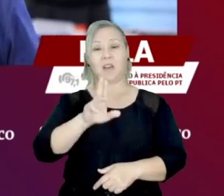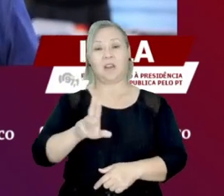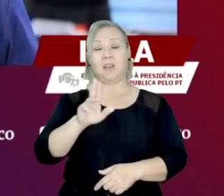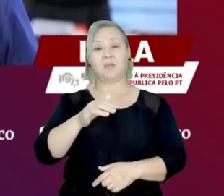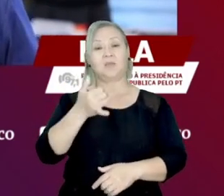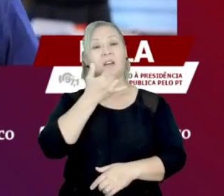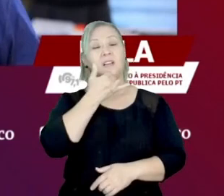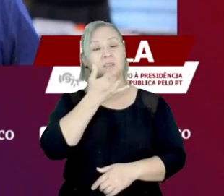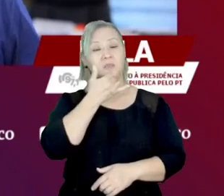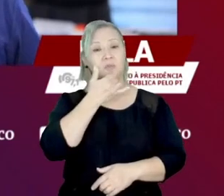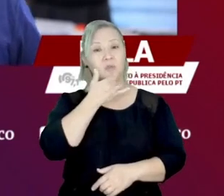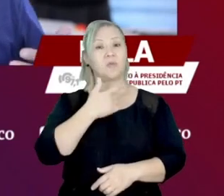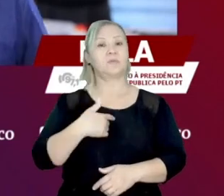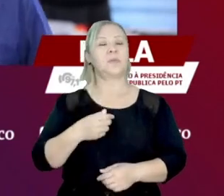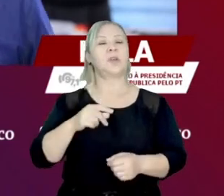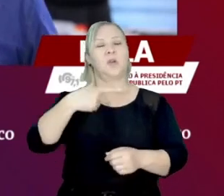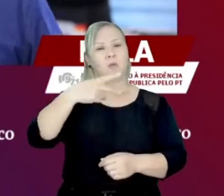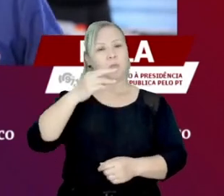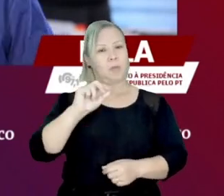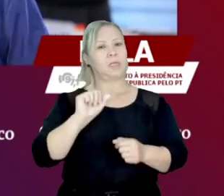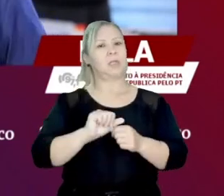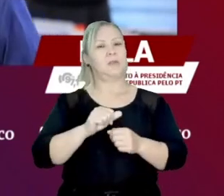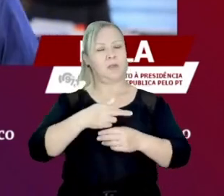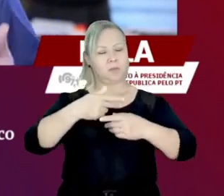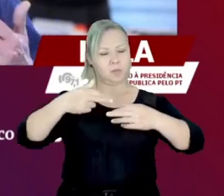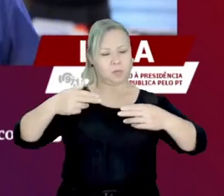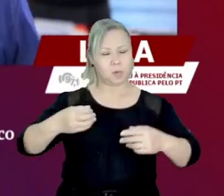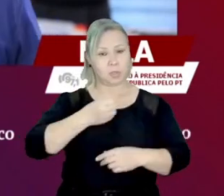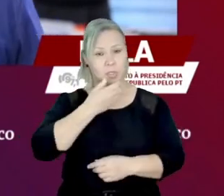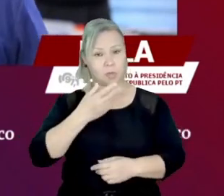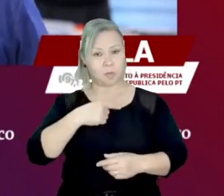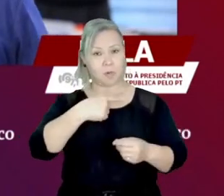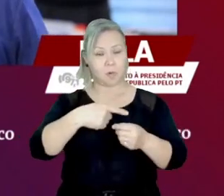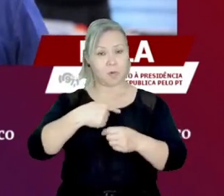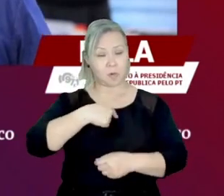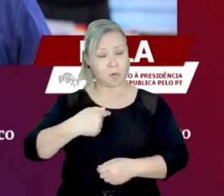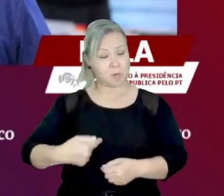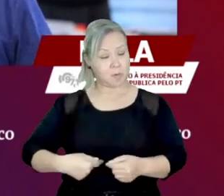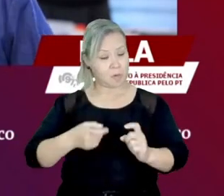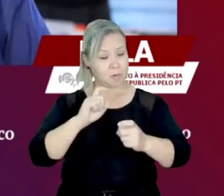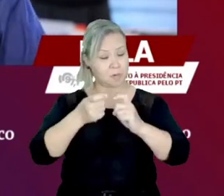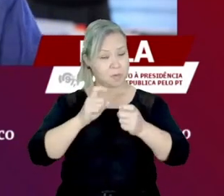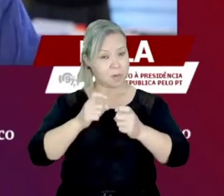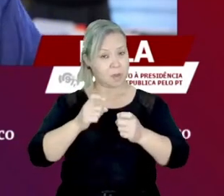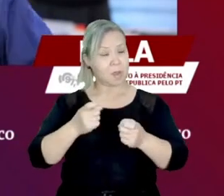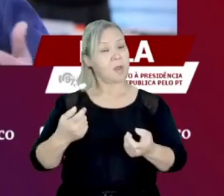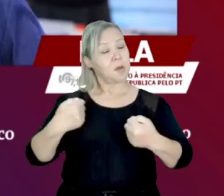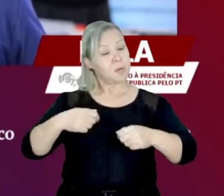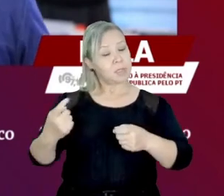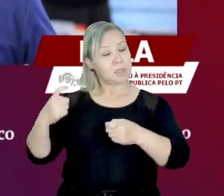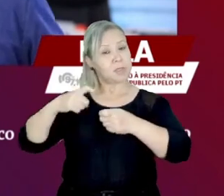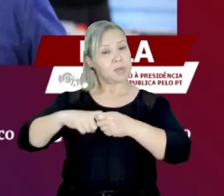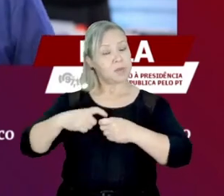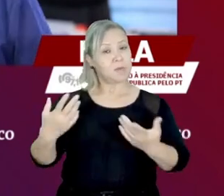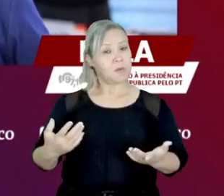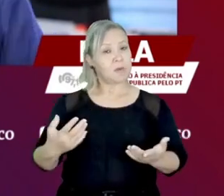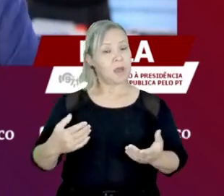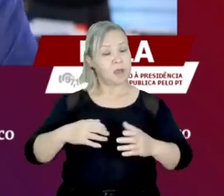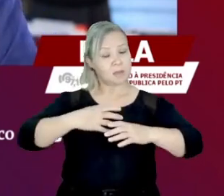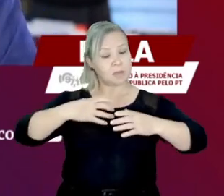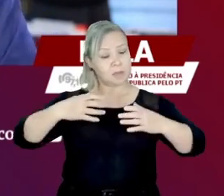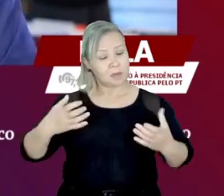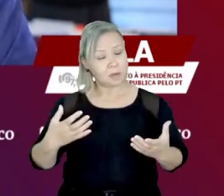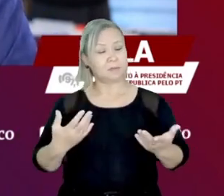povo. A gente precisa voltar à porta de fábrica, à porta de comércio, à porta de loja. A gente tem que voltar na rua, na periferia, para conversar